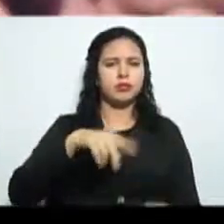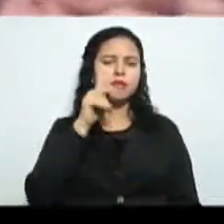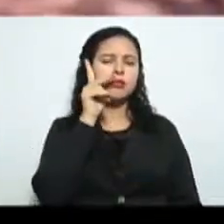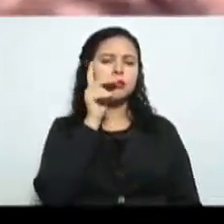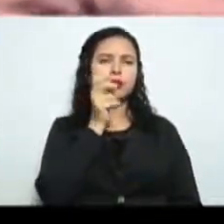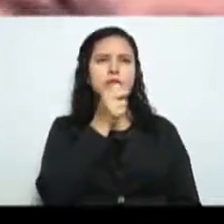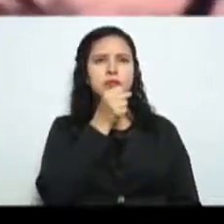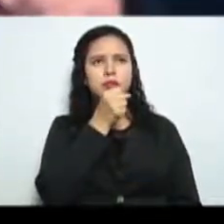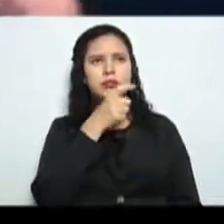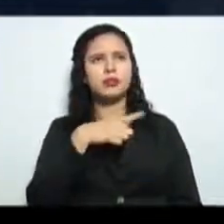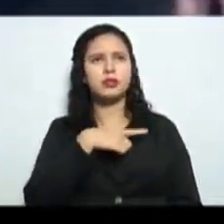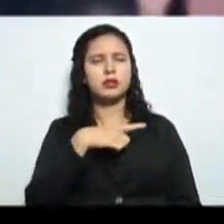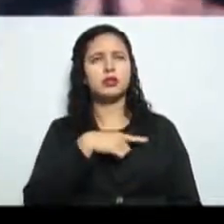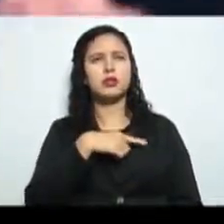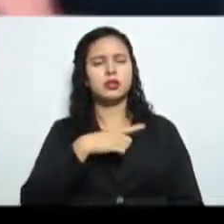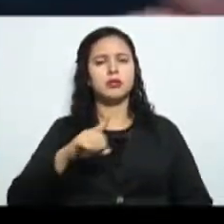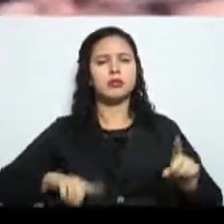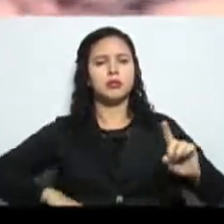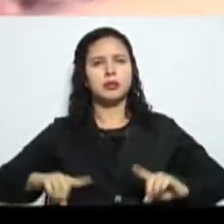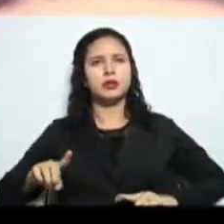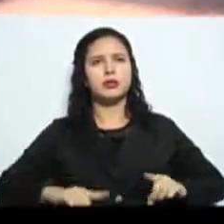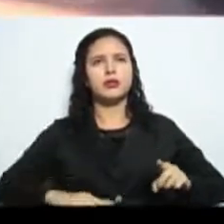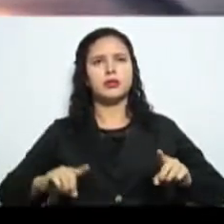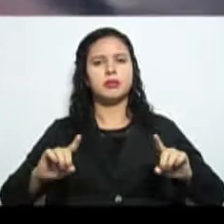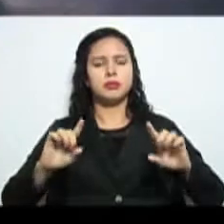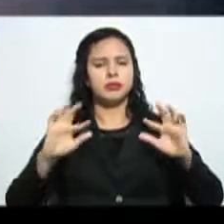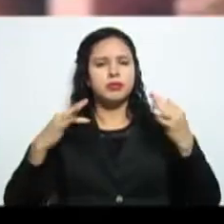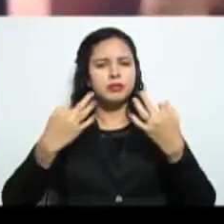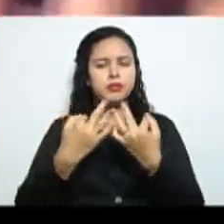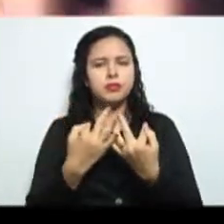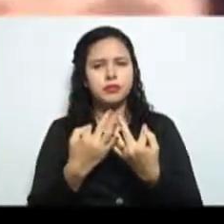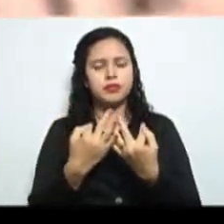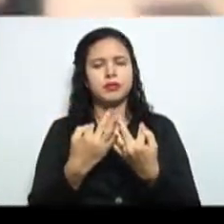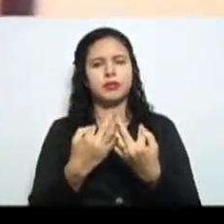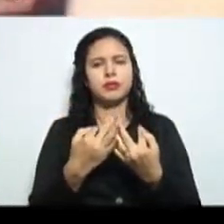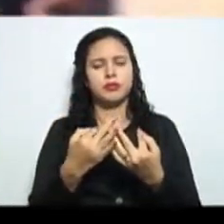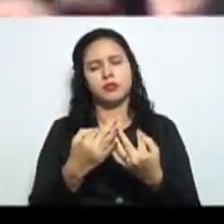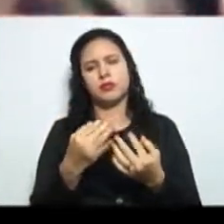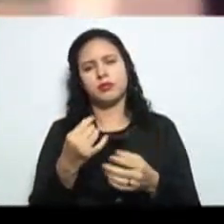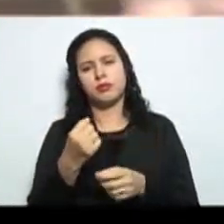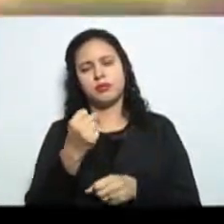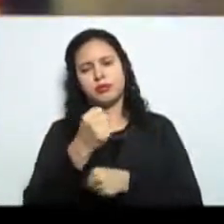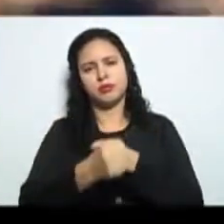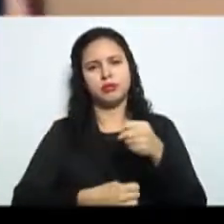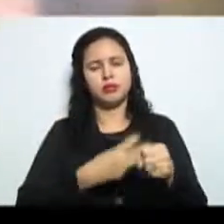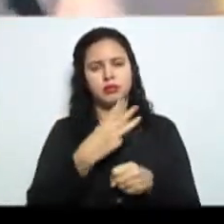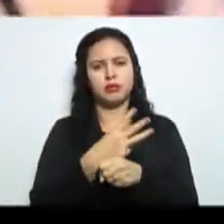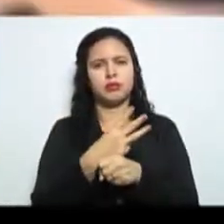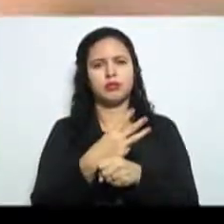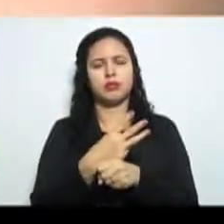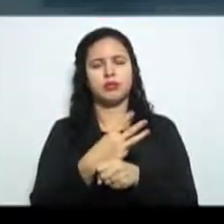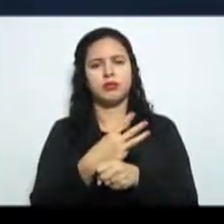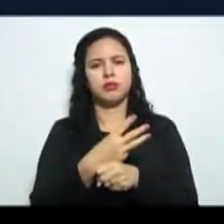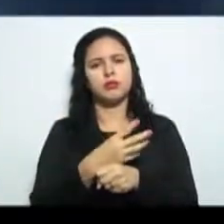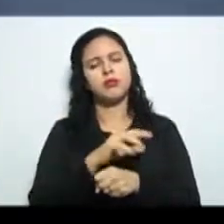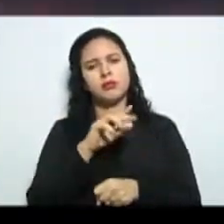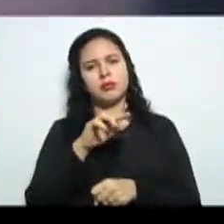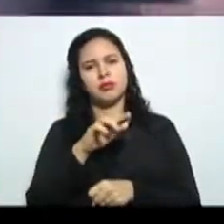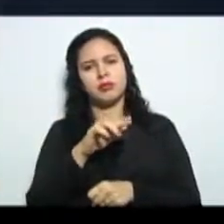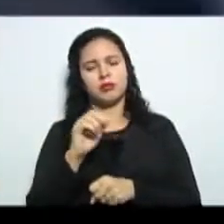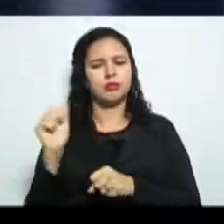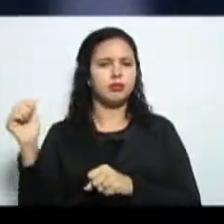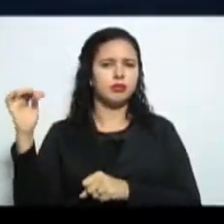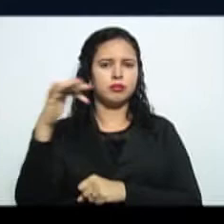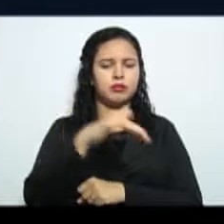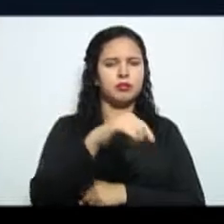teve primos, amigos da família. 3 anos depois, ou quase 4 anos, a minha irmã resolveu vir conhecer o